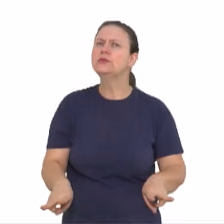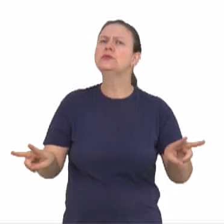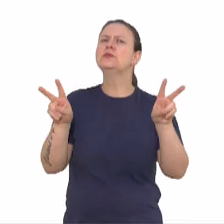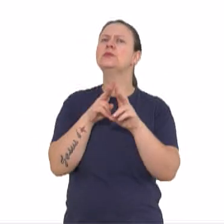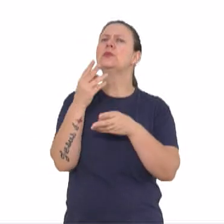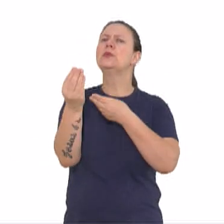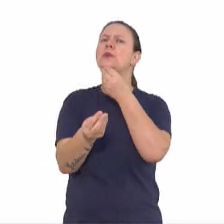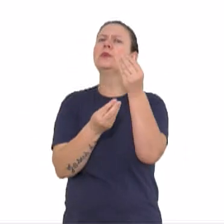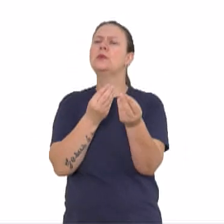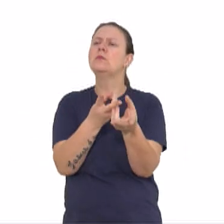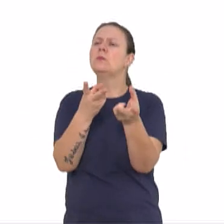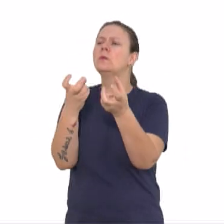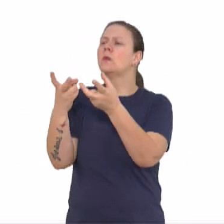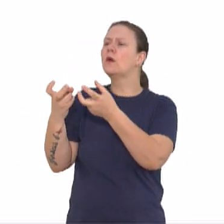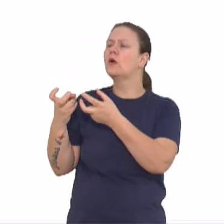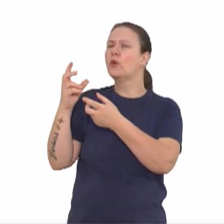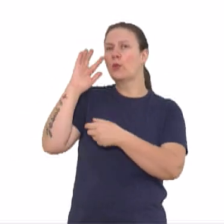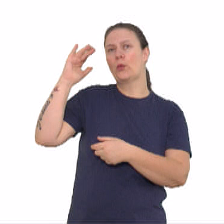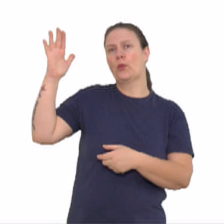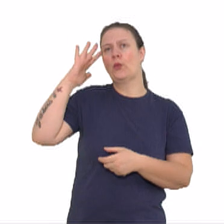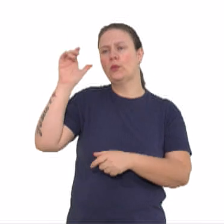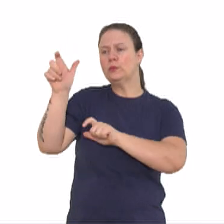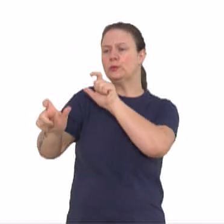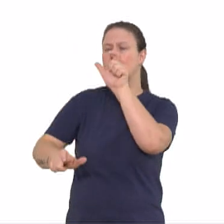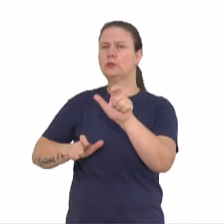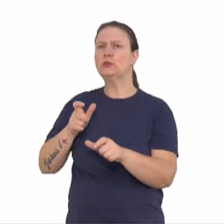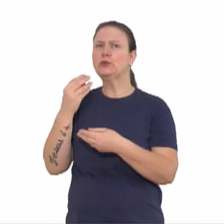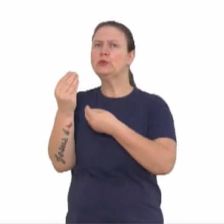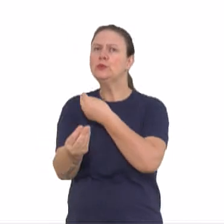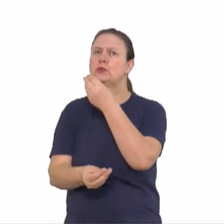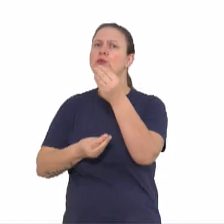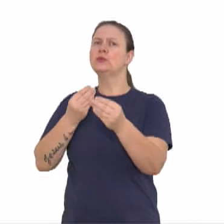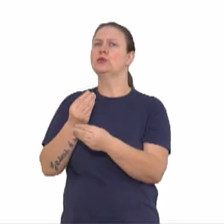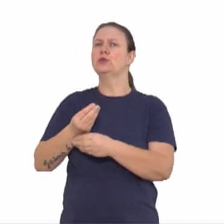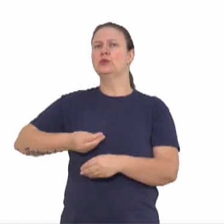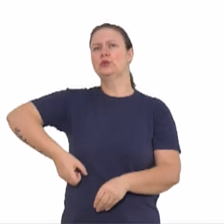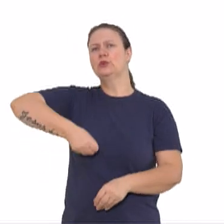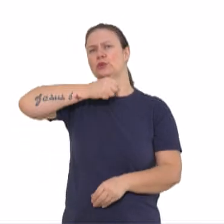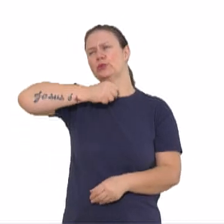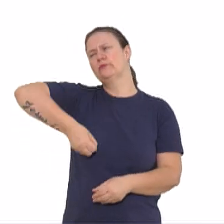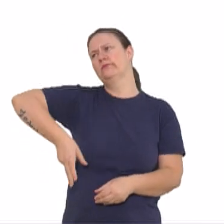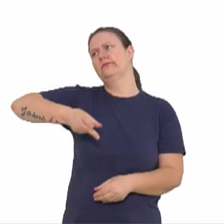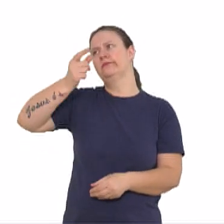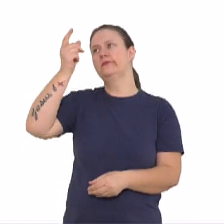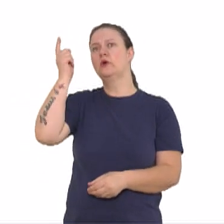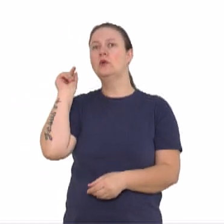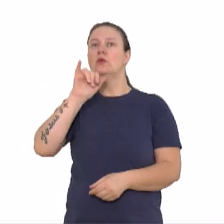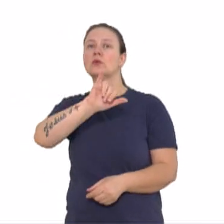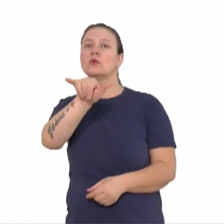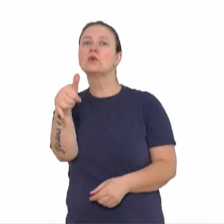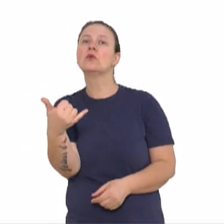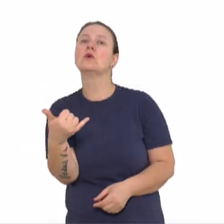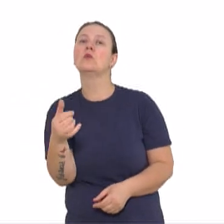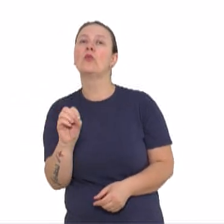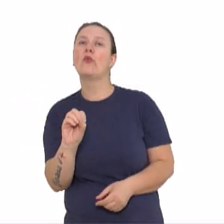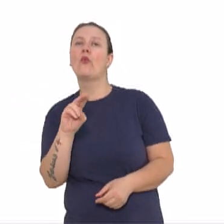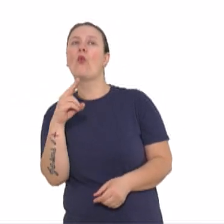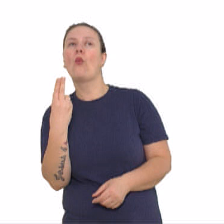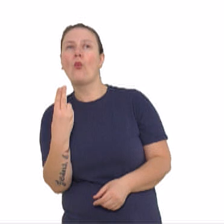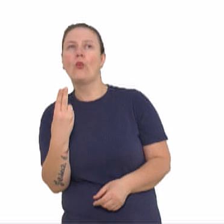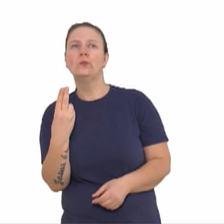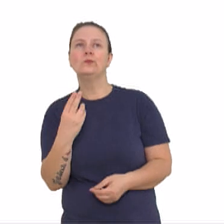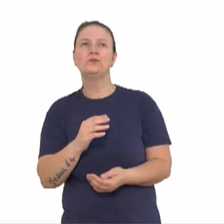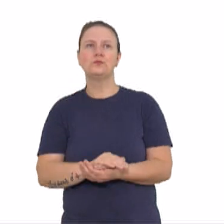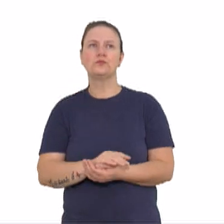os filósofos pré-socráticos e como eles, os filósofos antigos, aproveitaram ou rejeitaram